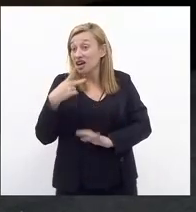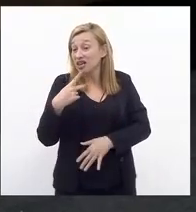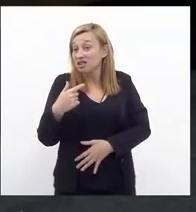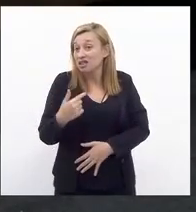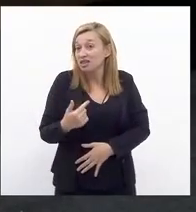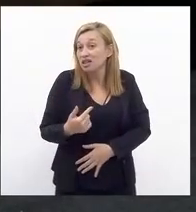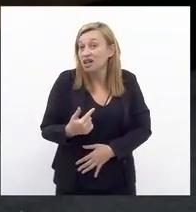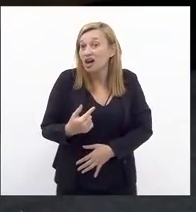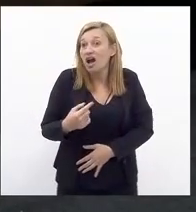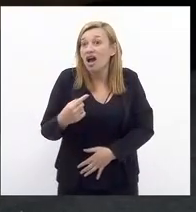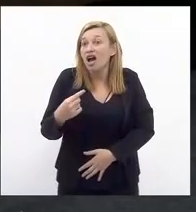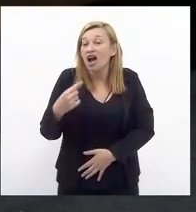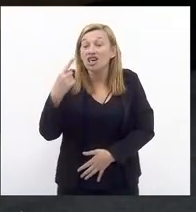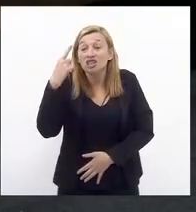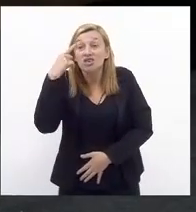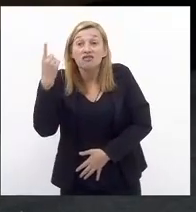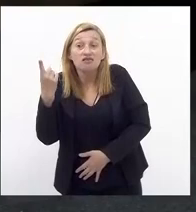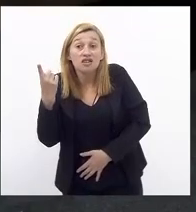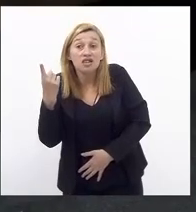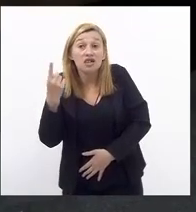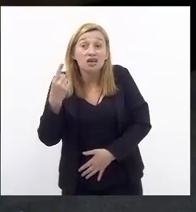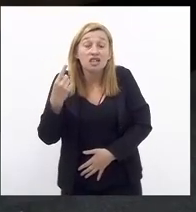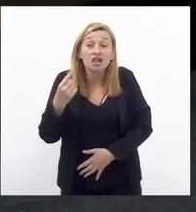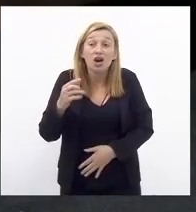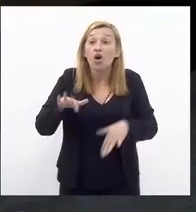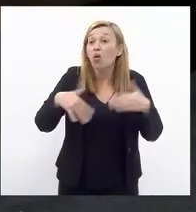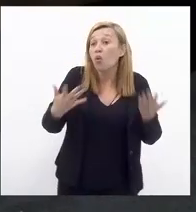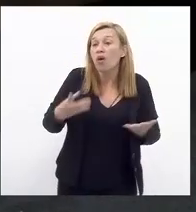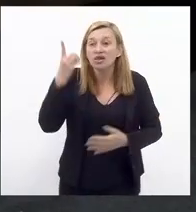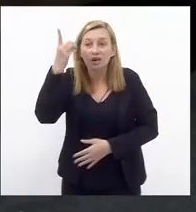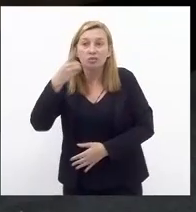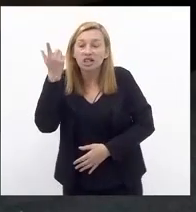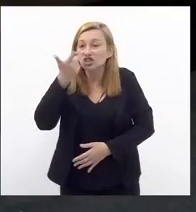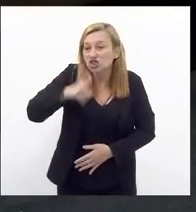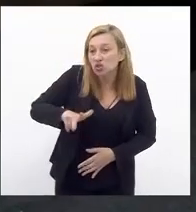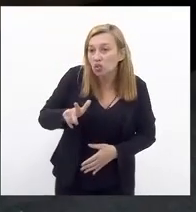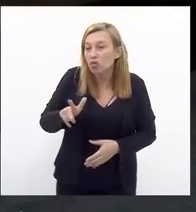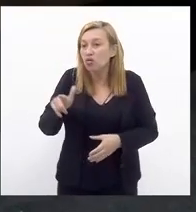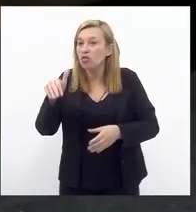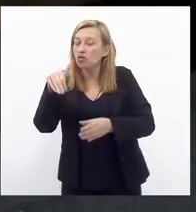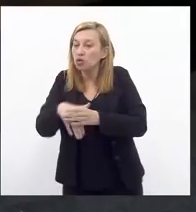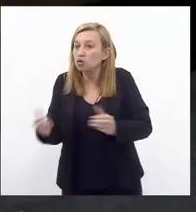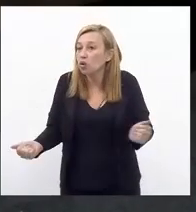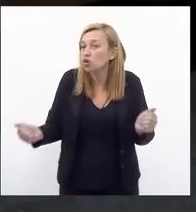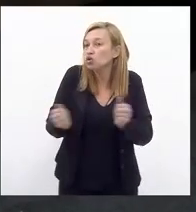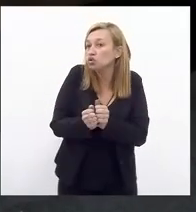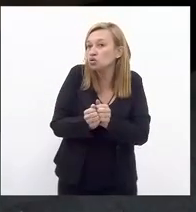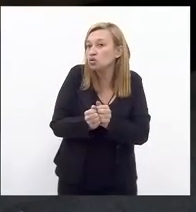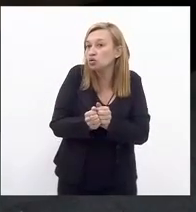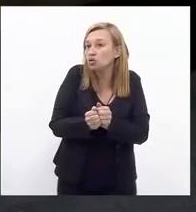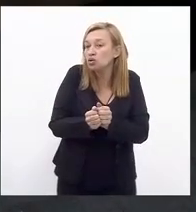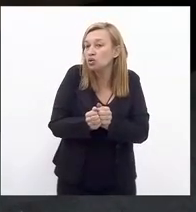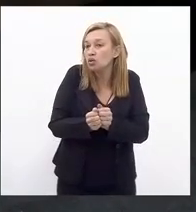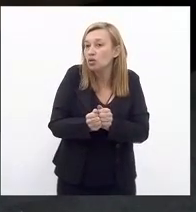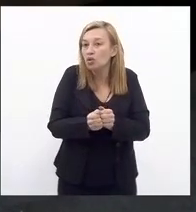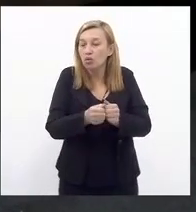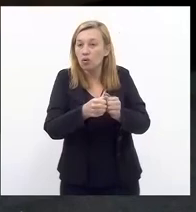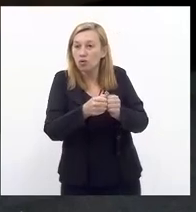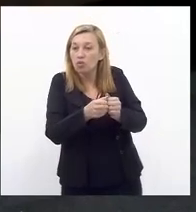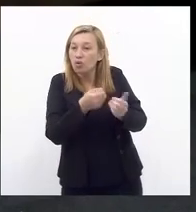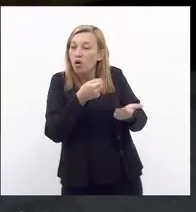que adivinha qual a deputada de Queimados que voltou novamente junto com as ordens do PT